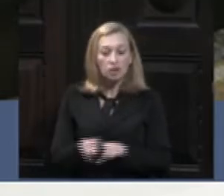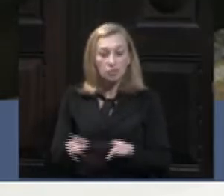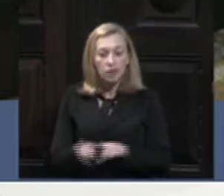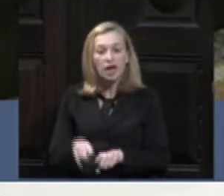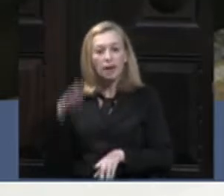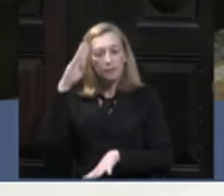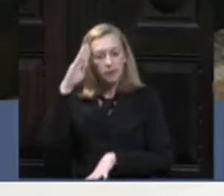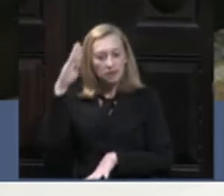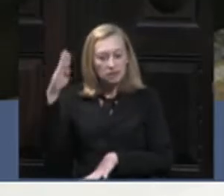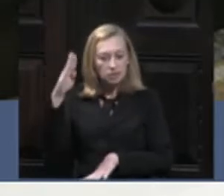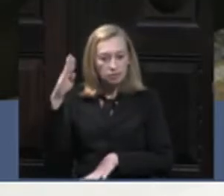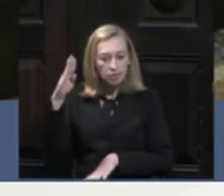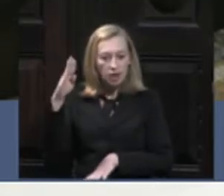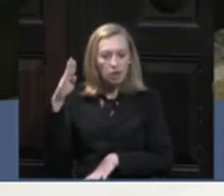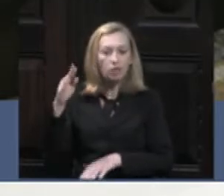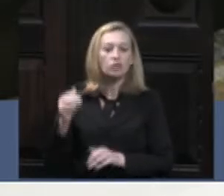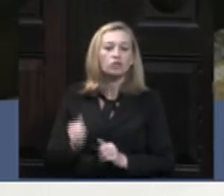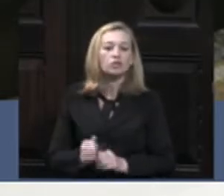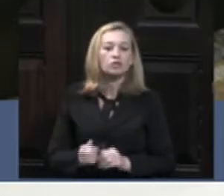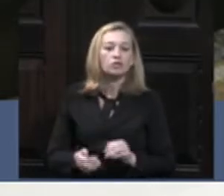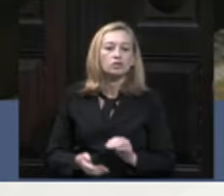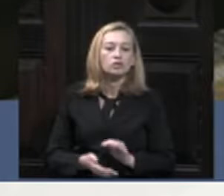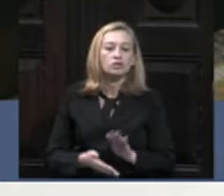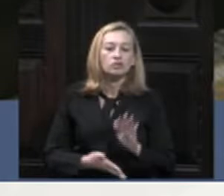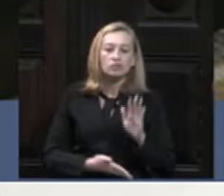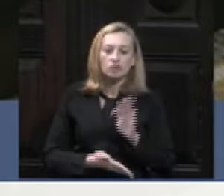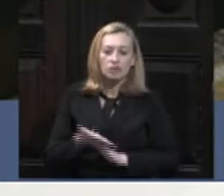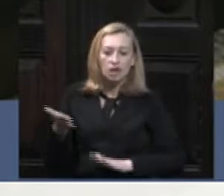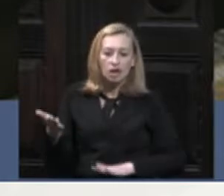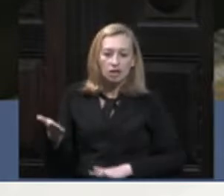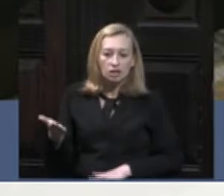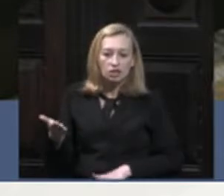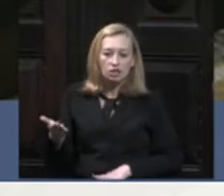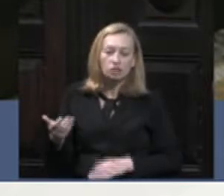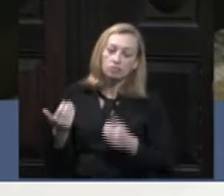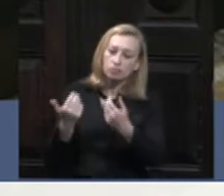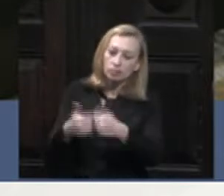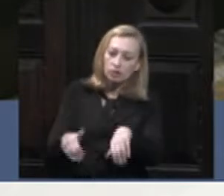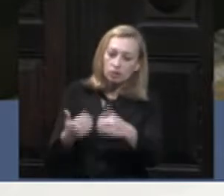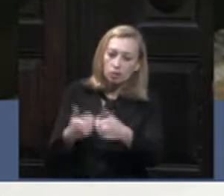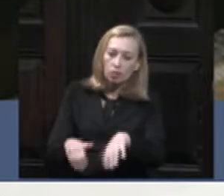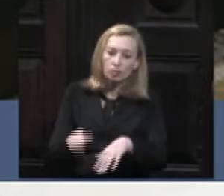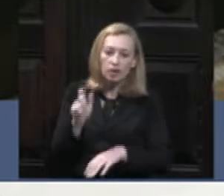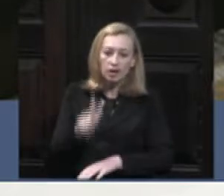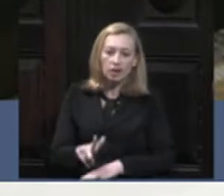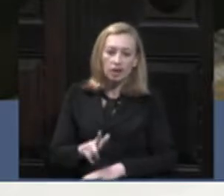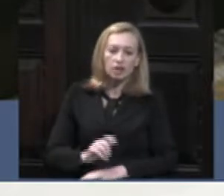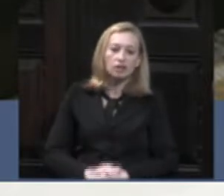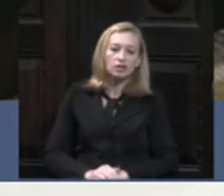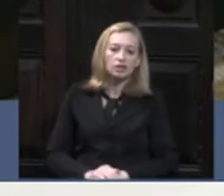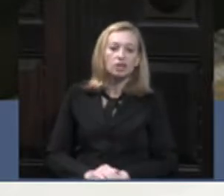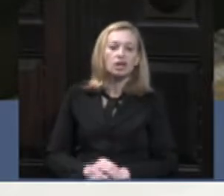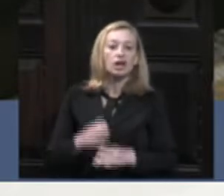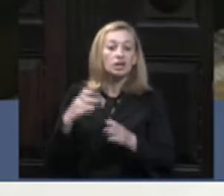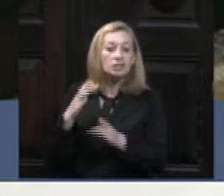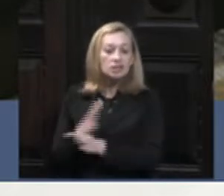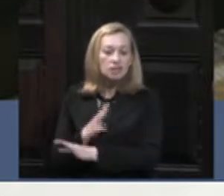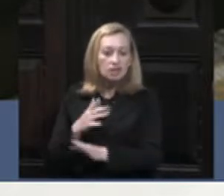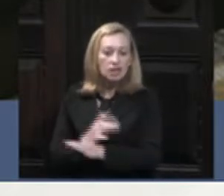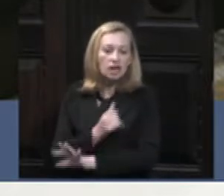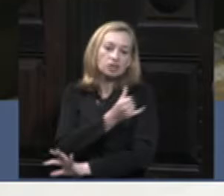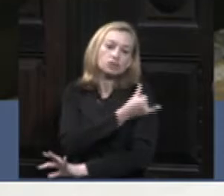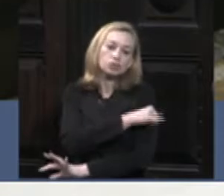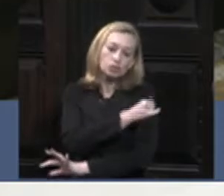principal troca de viagens intermunicipal de Petrópolis é com a cidade do Rio